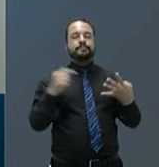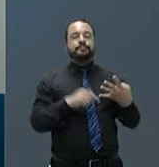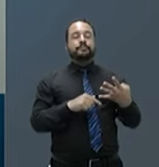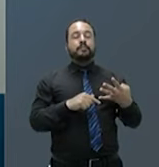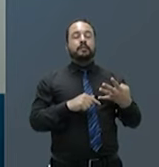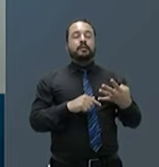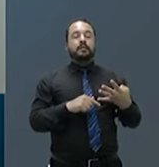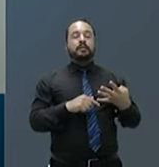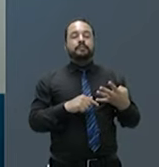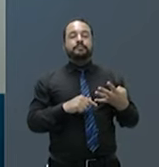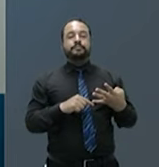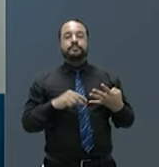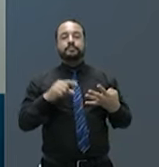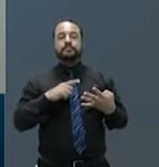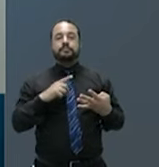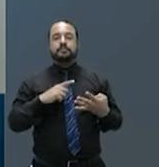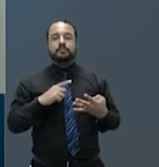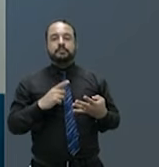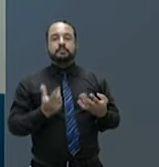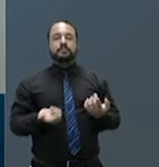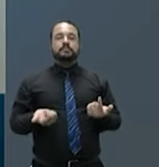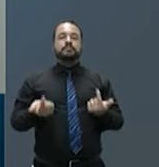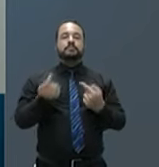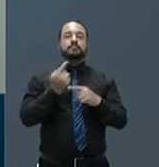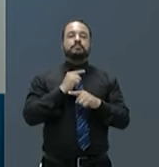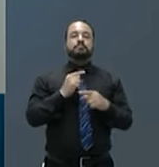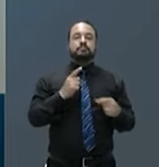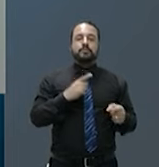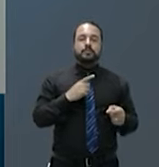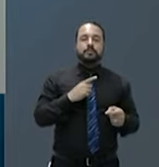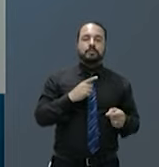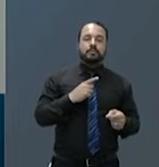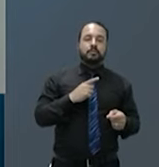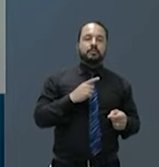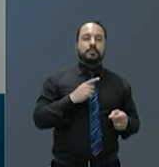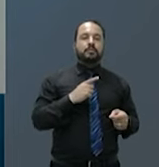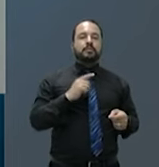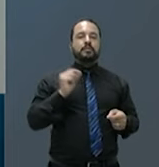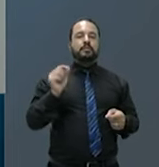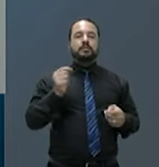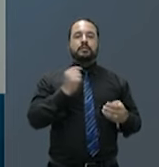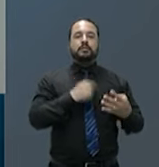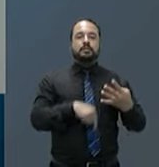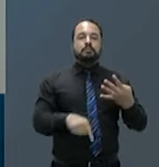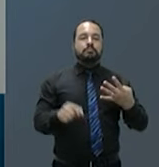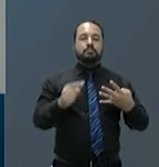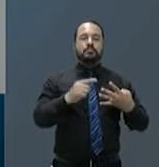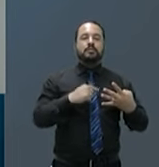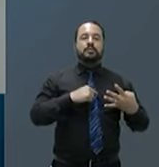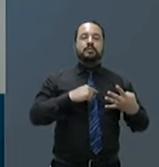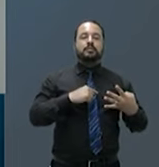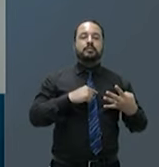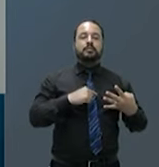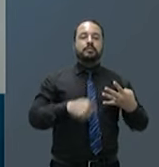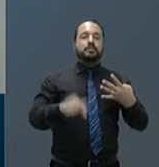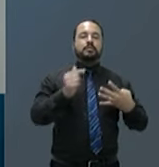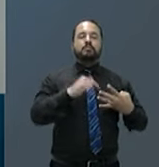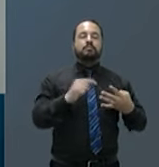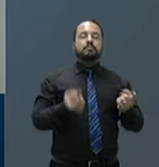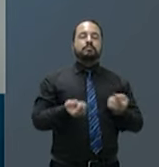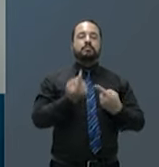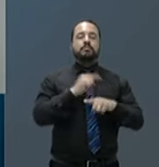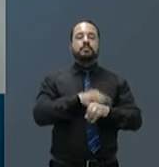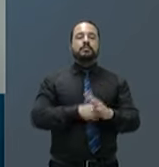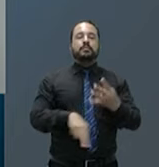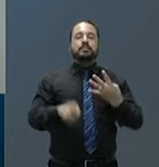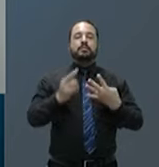como interpor o recurso extraordinário. Por essas razões, o IBDP entende, na primeira questão, que não deve